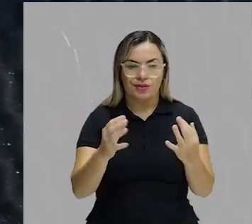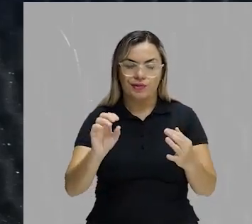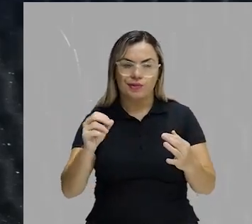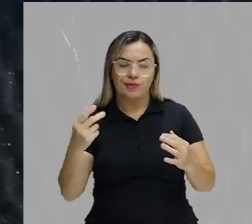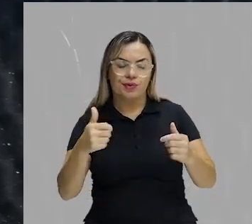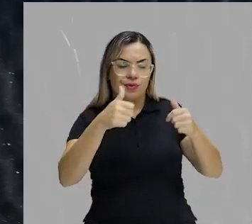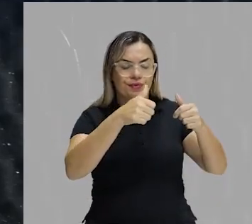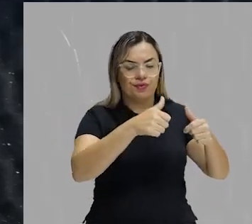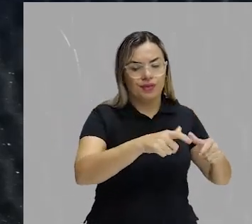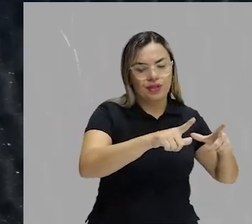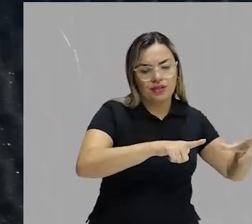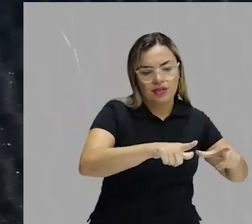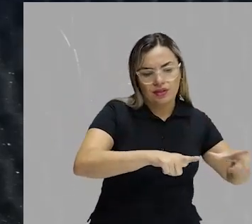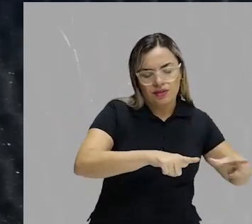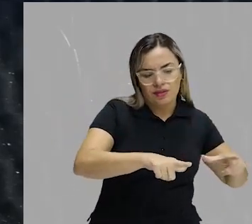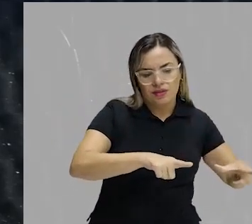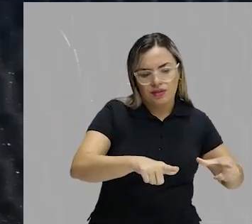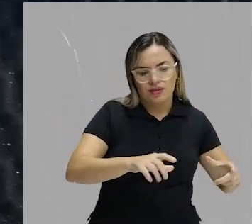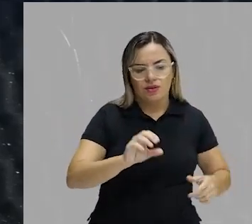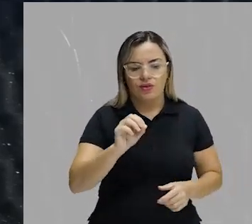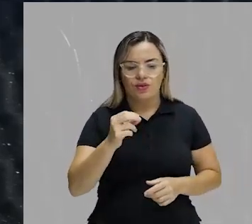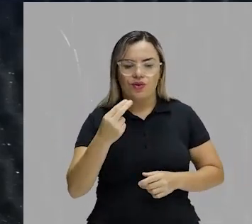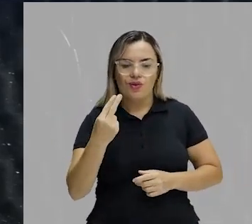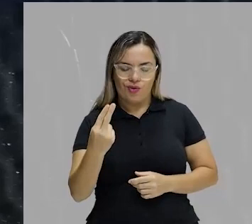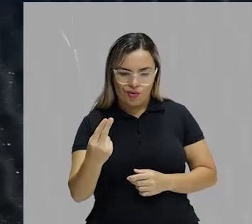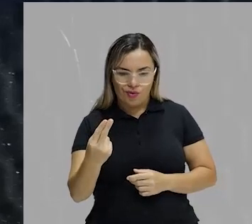coordenadas alternativas são ou,